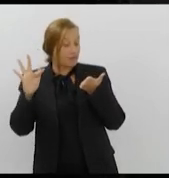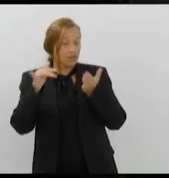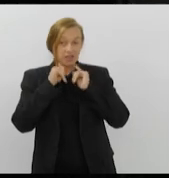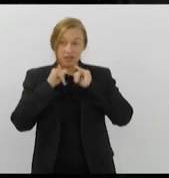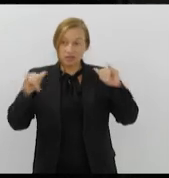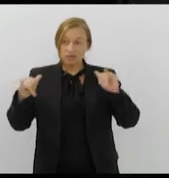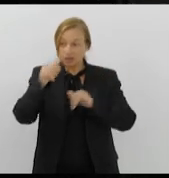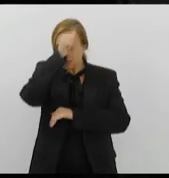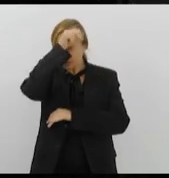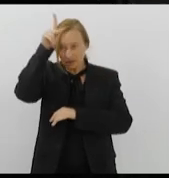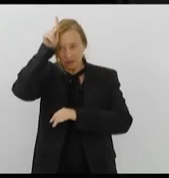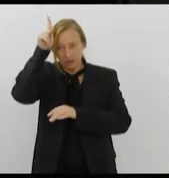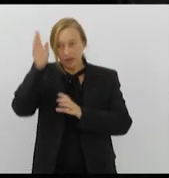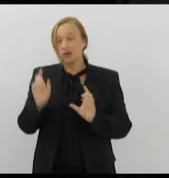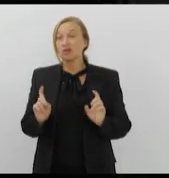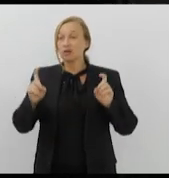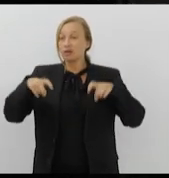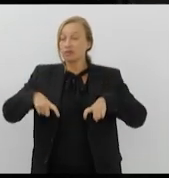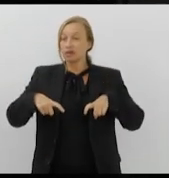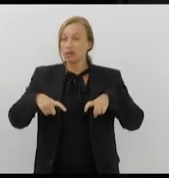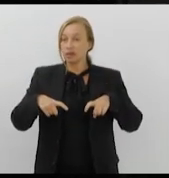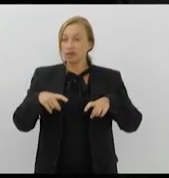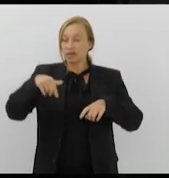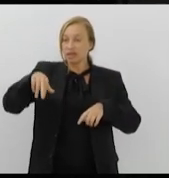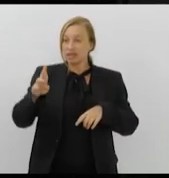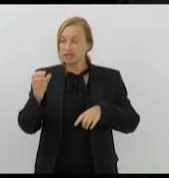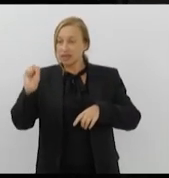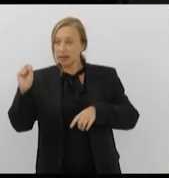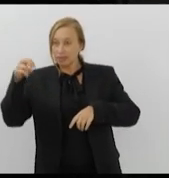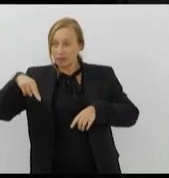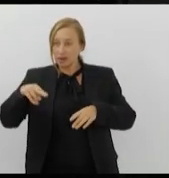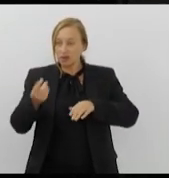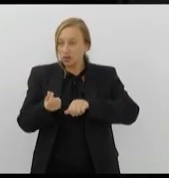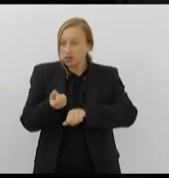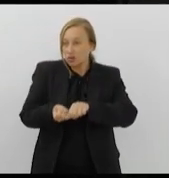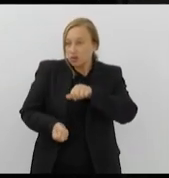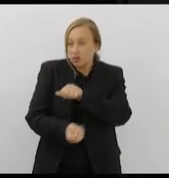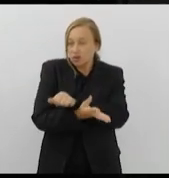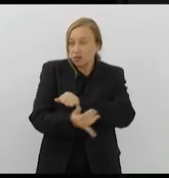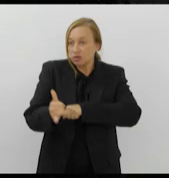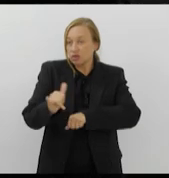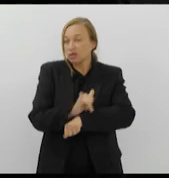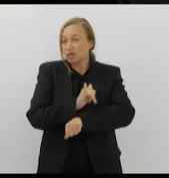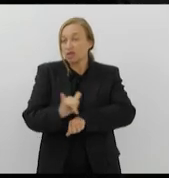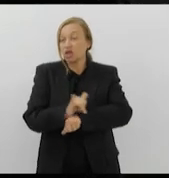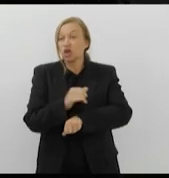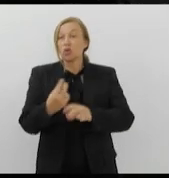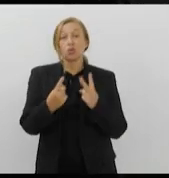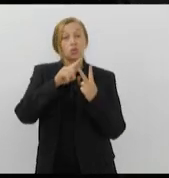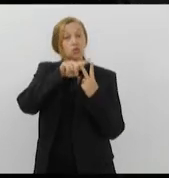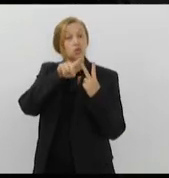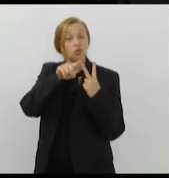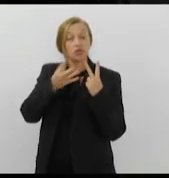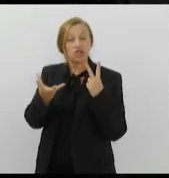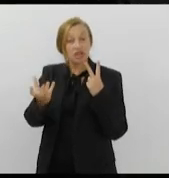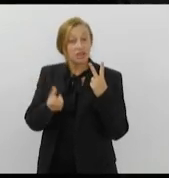e chefe de gabinete de Quissamã por corrupção ativa, lavagem de dinheiro. Os dois teriam